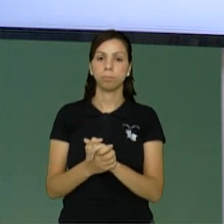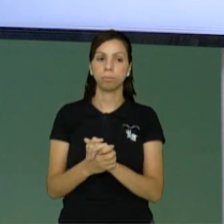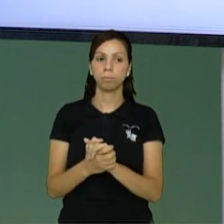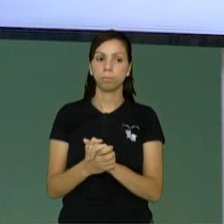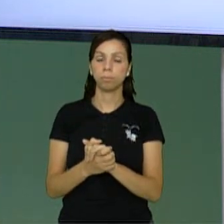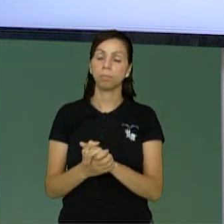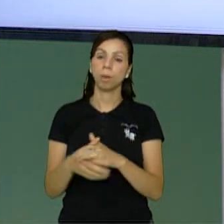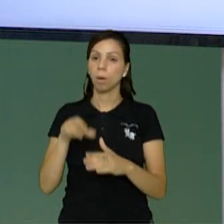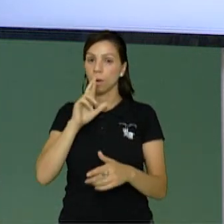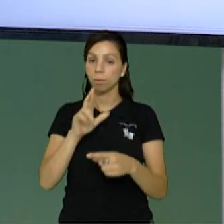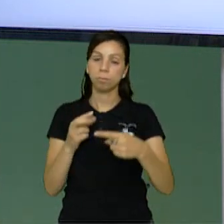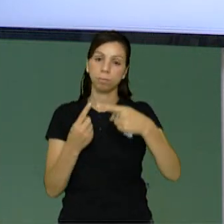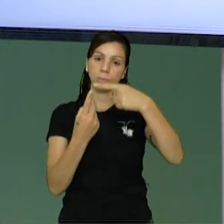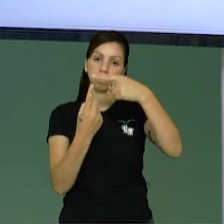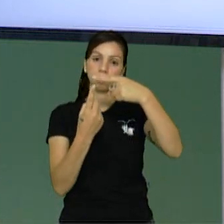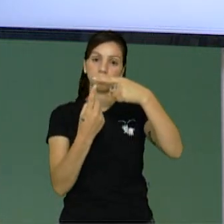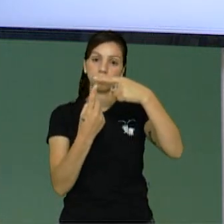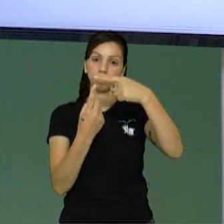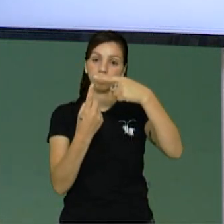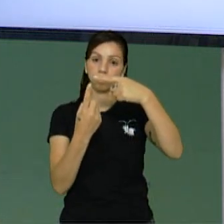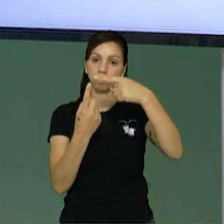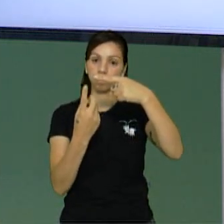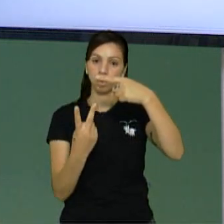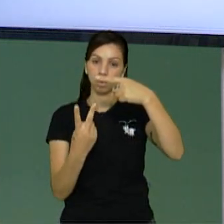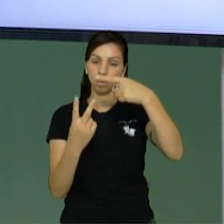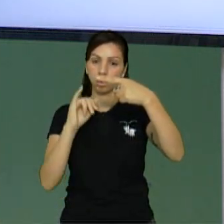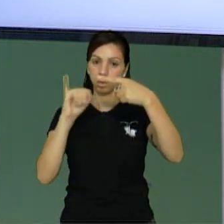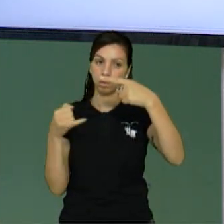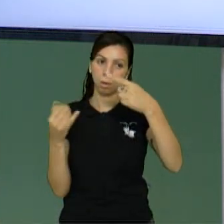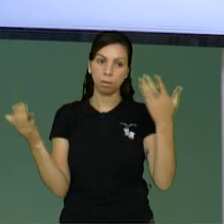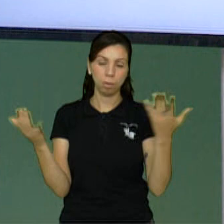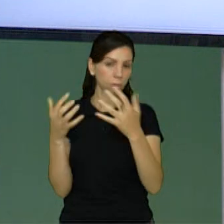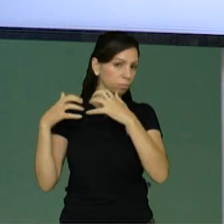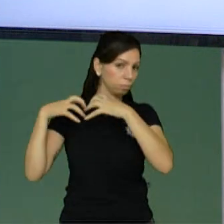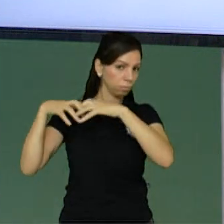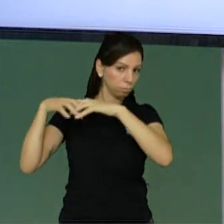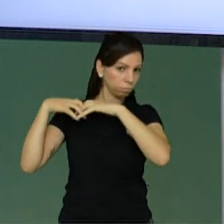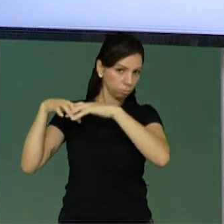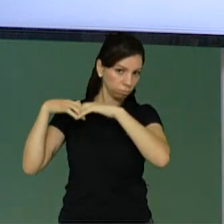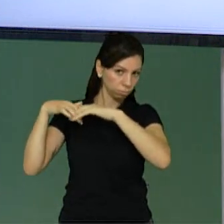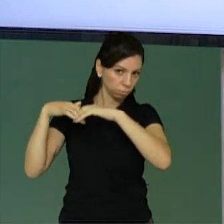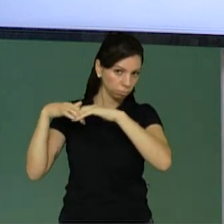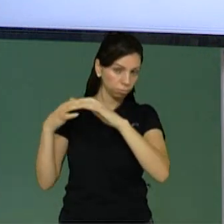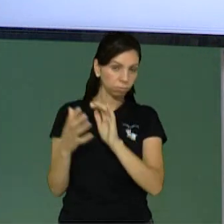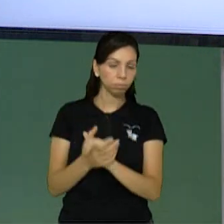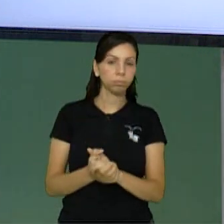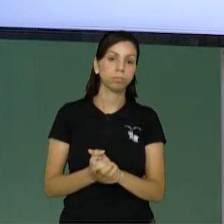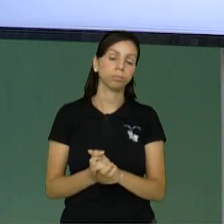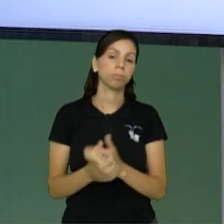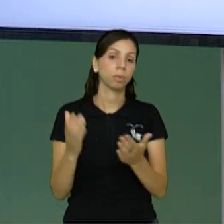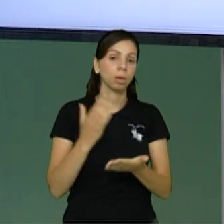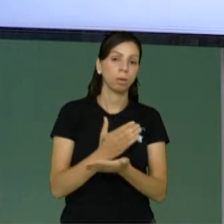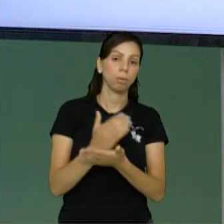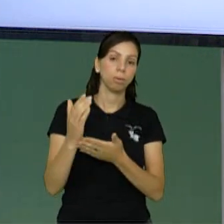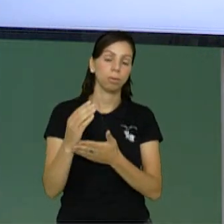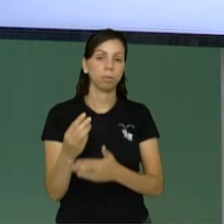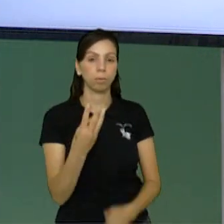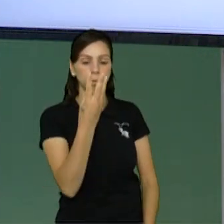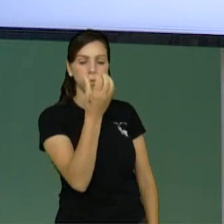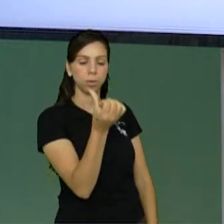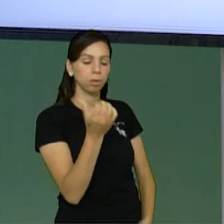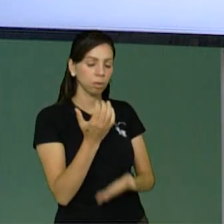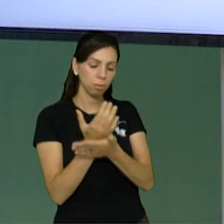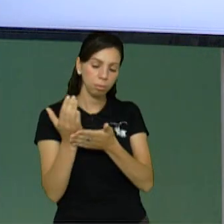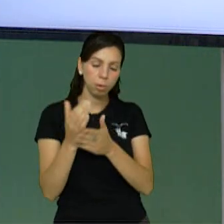ser 12 joules. Pessoal, vamos pensar agora? Vamos pensar? Ele, no início, ele tinha